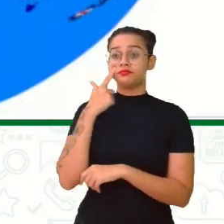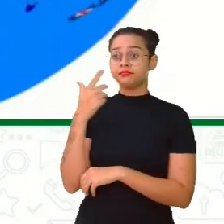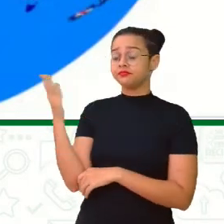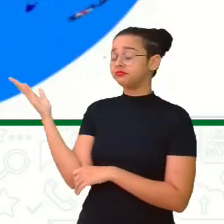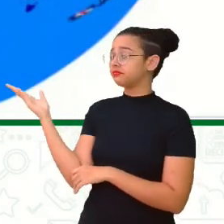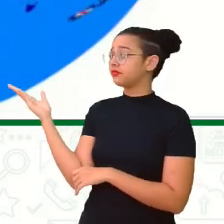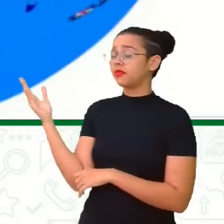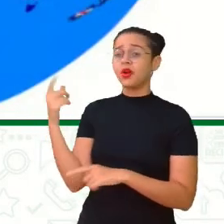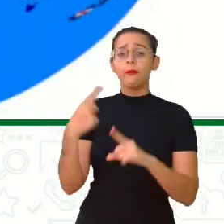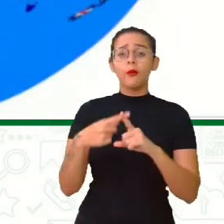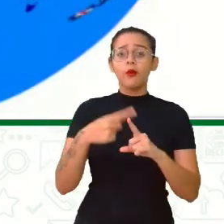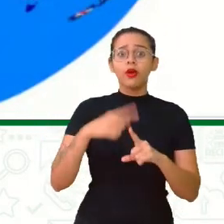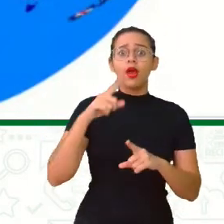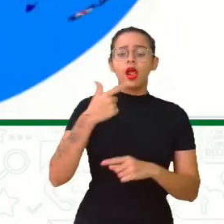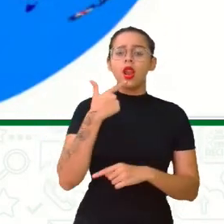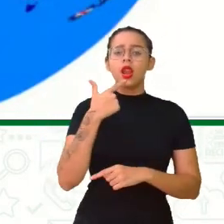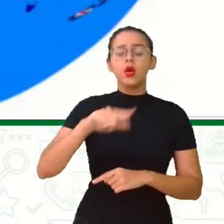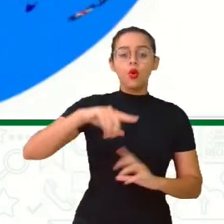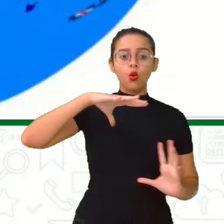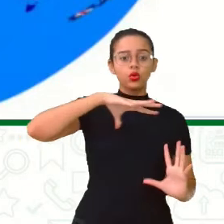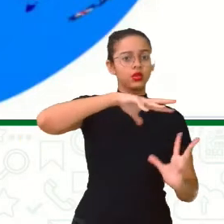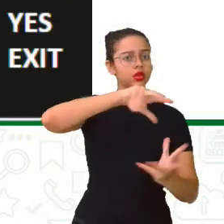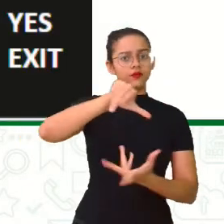uma língua universal, tá?